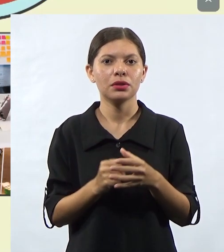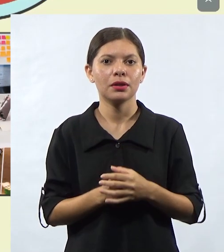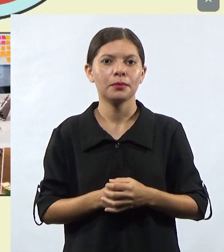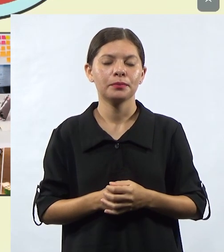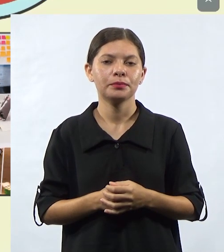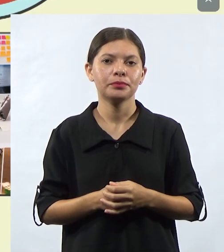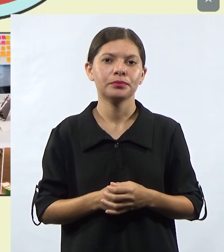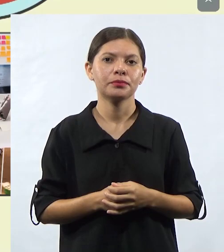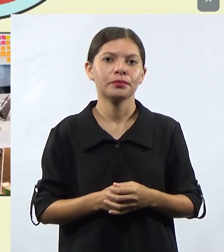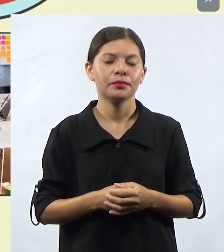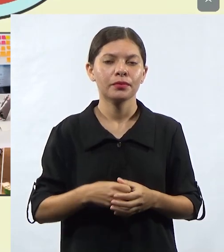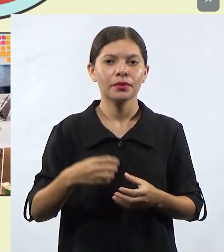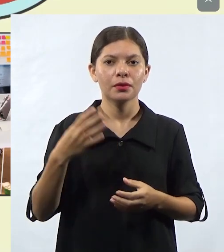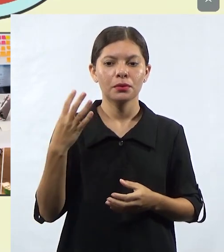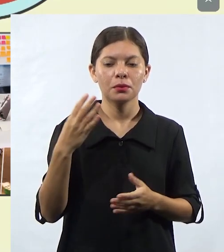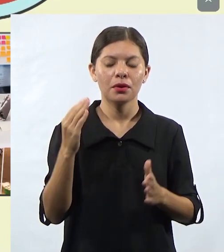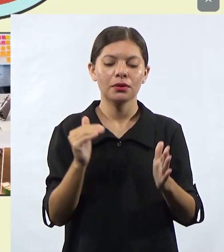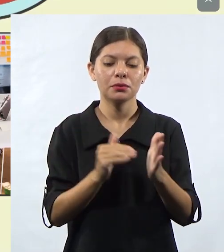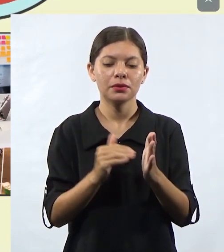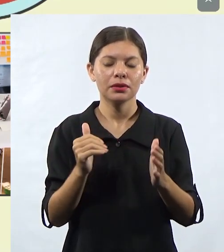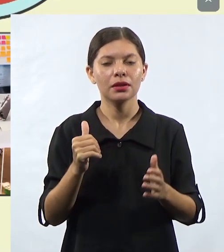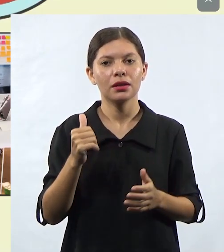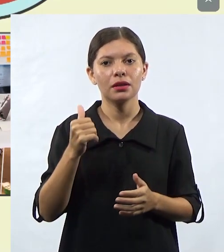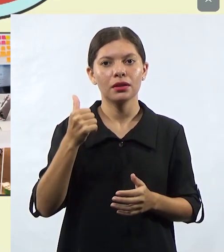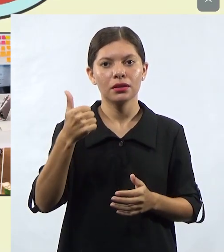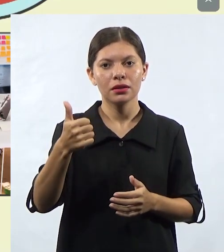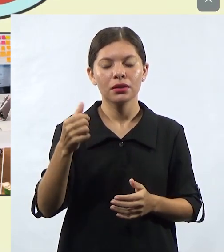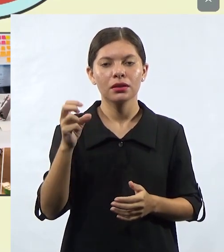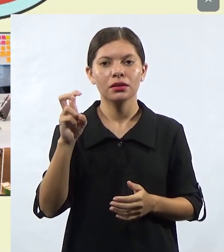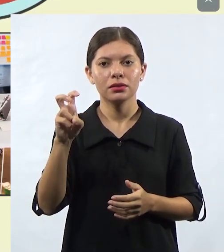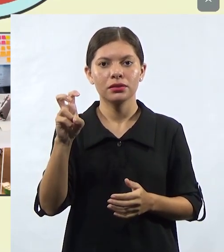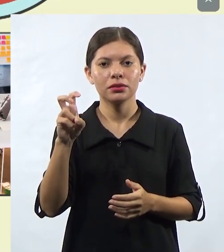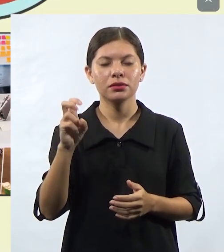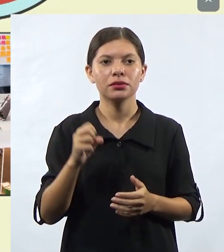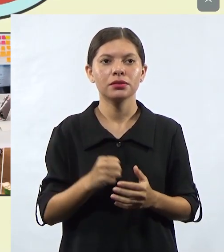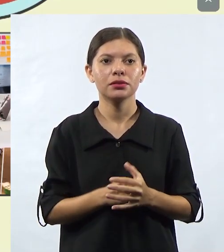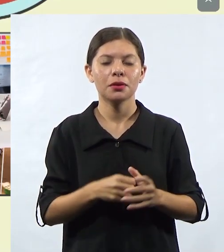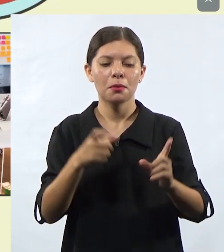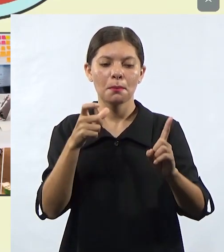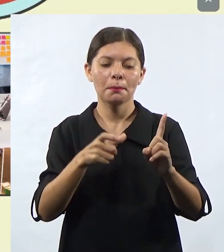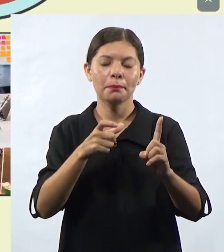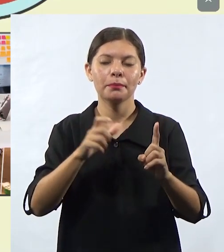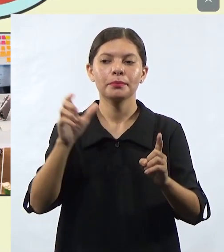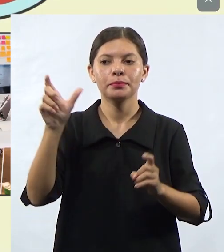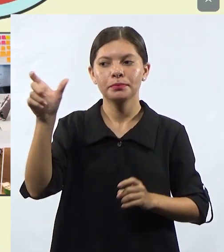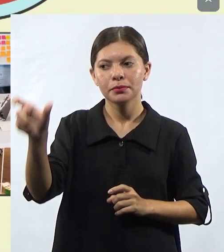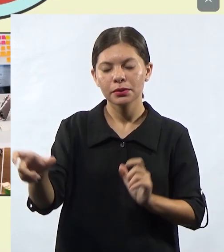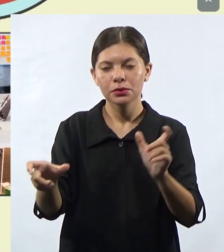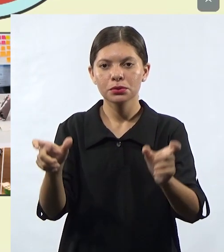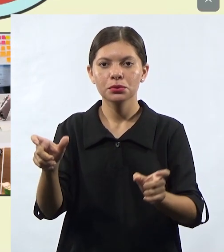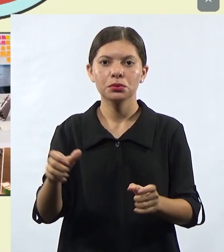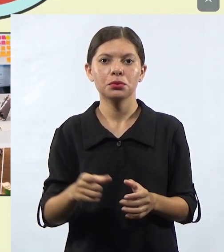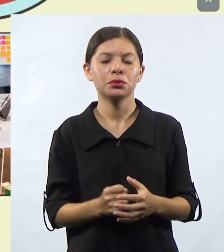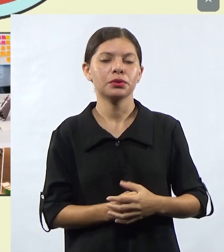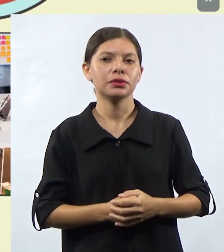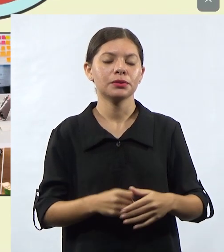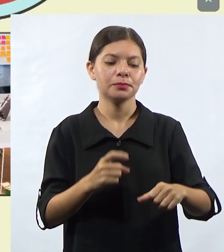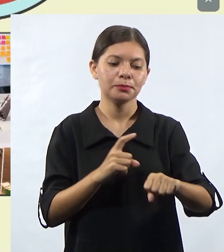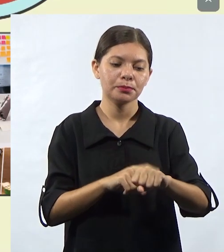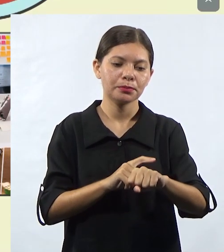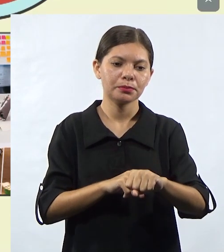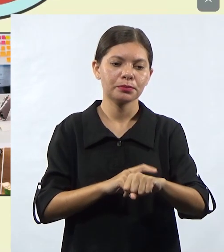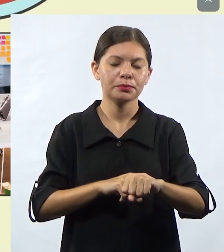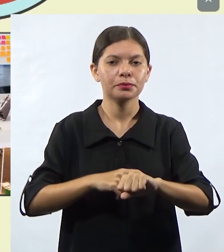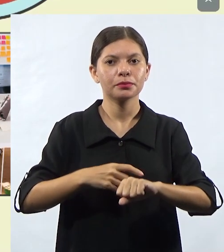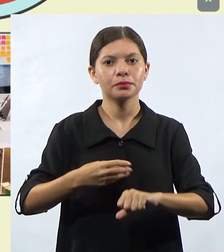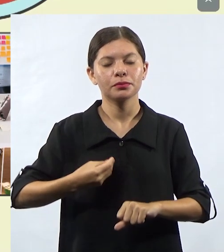15 participantes, a depender do tema, da realidade, do tempo que você vai dedicar